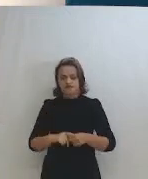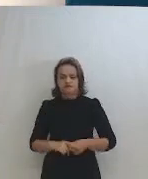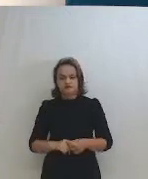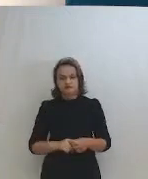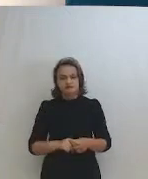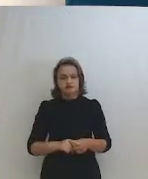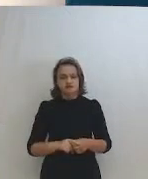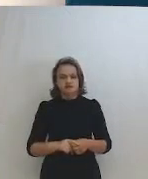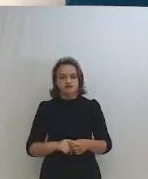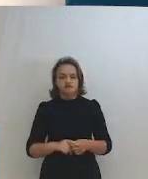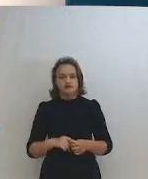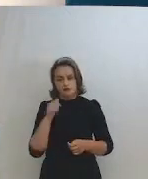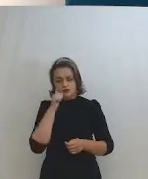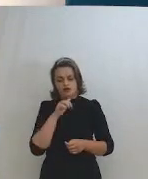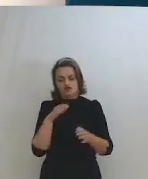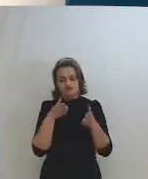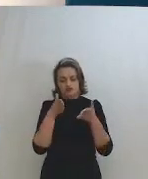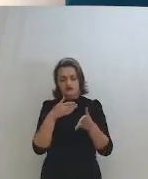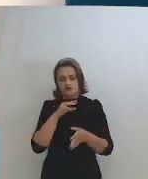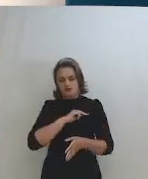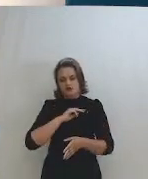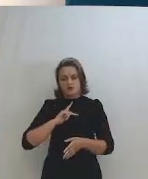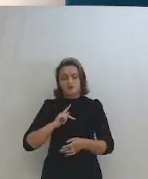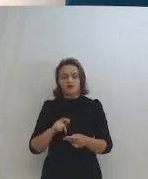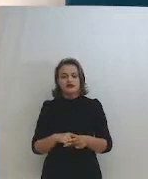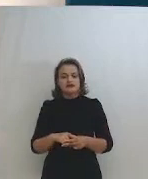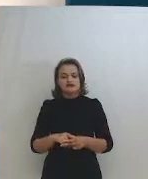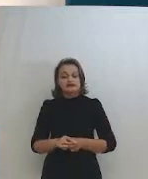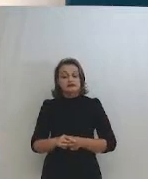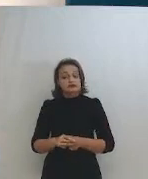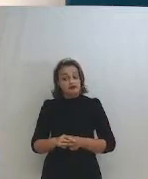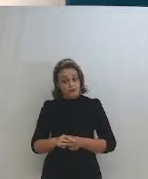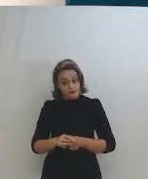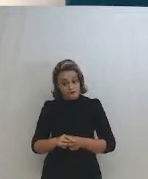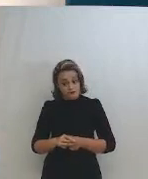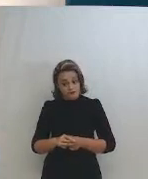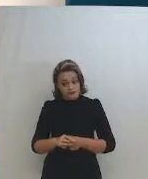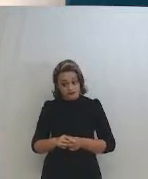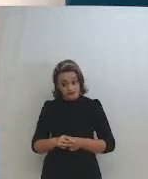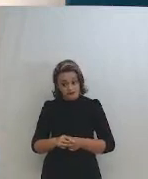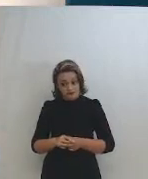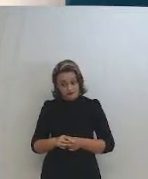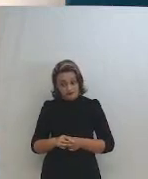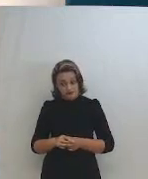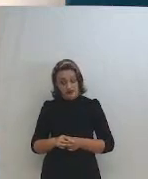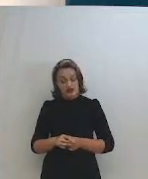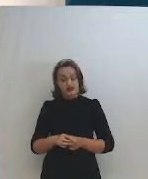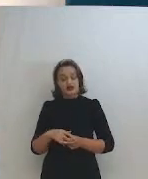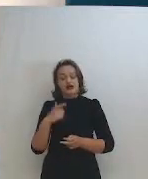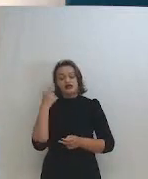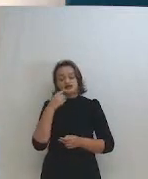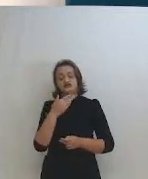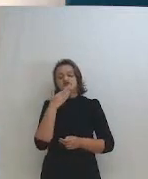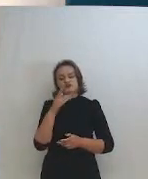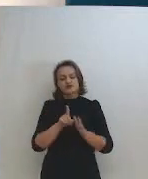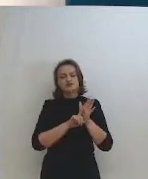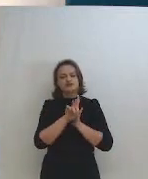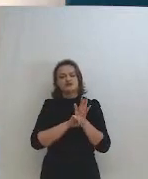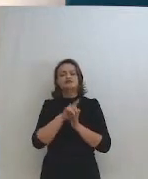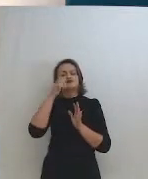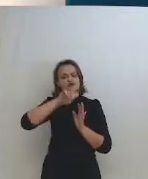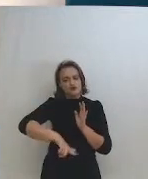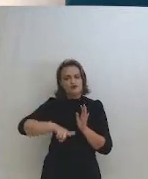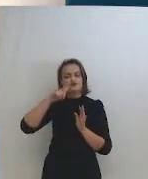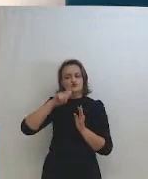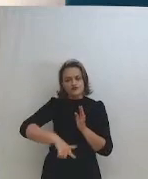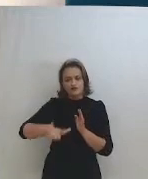nós temos decidido aí pela necessidade do reexame dessa prisão preventiva,